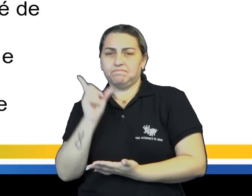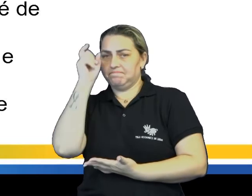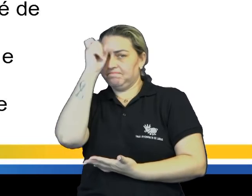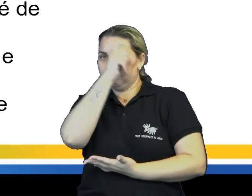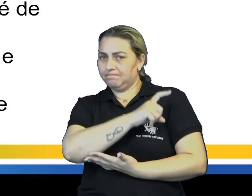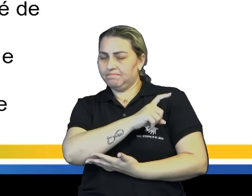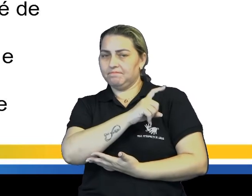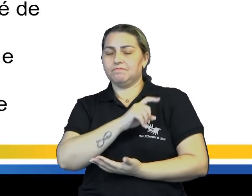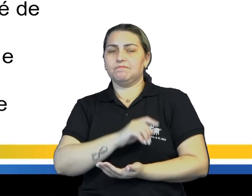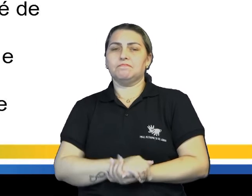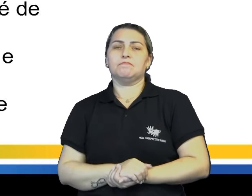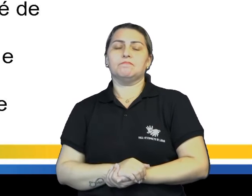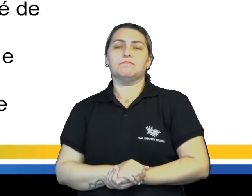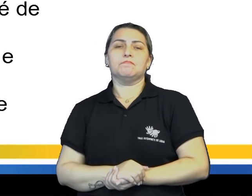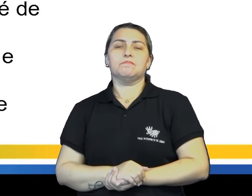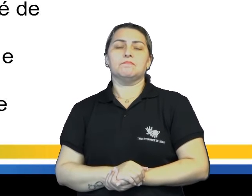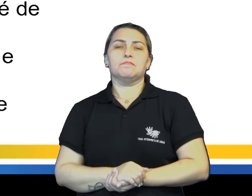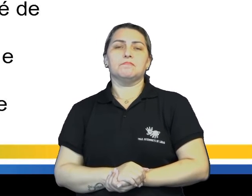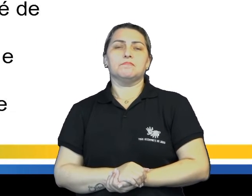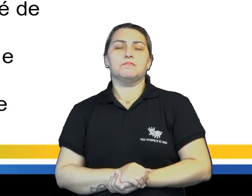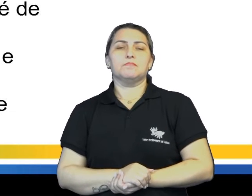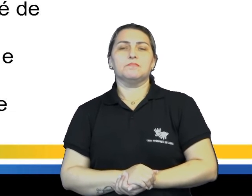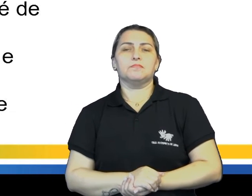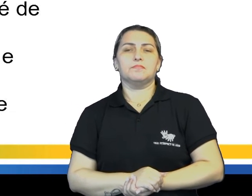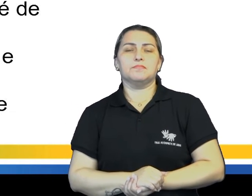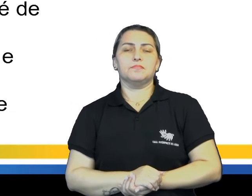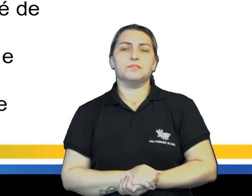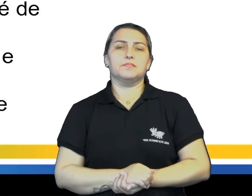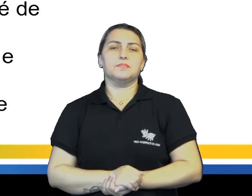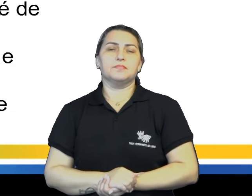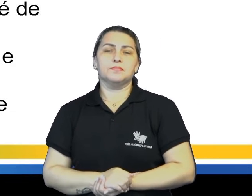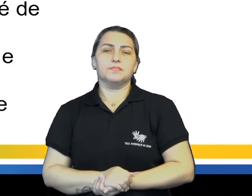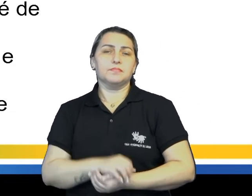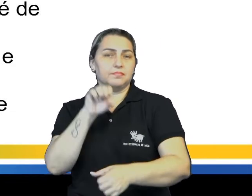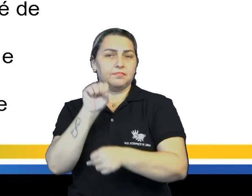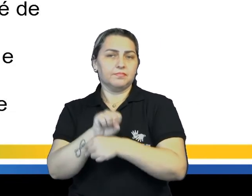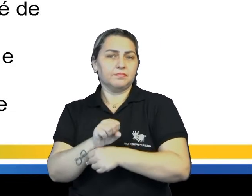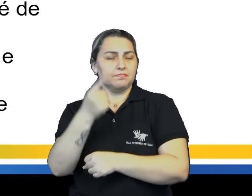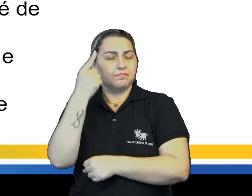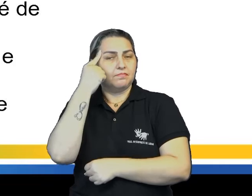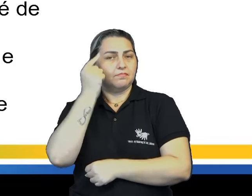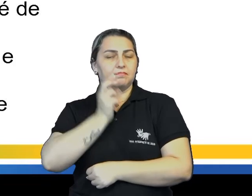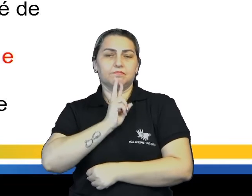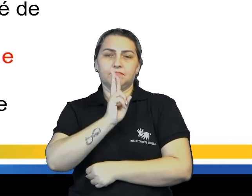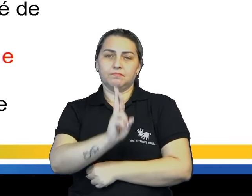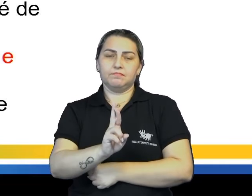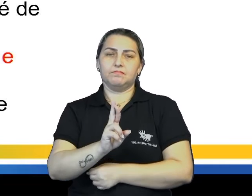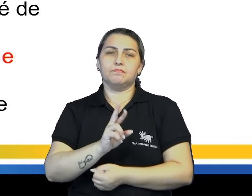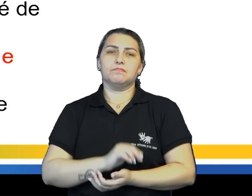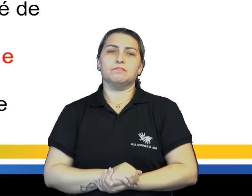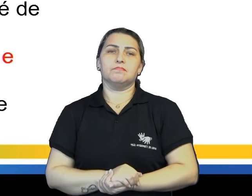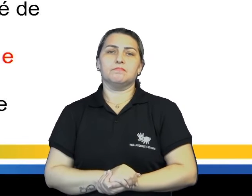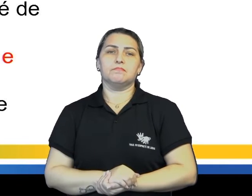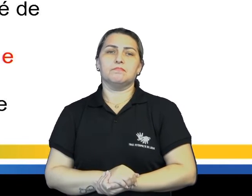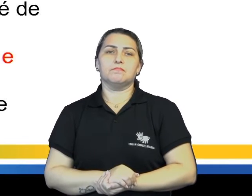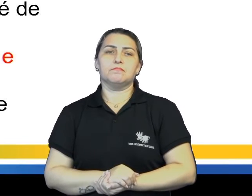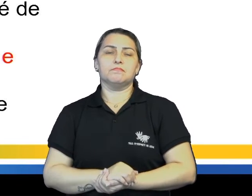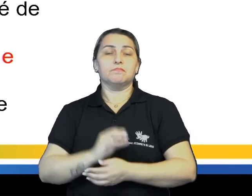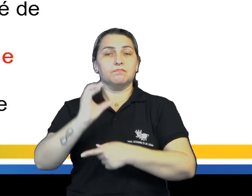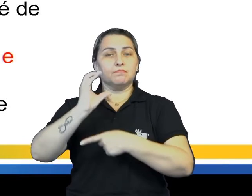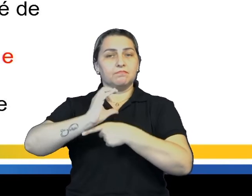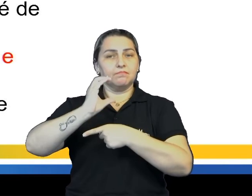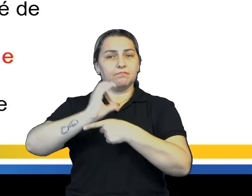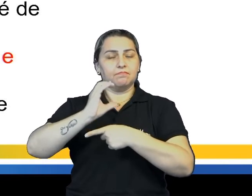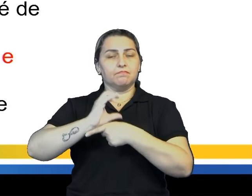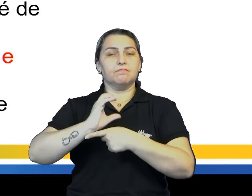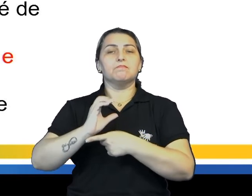Eu vou passar e aí você vai ver aí, sim, qualquer coisa você aperta a pausa e pensa, posso passar? Passei. A resposta é letra C,